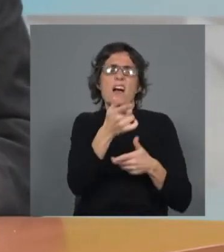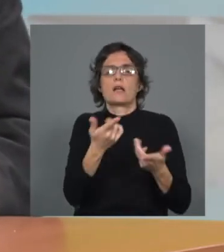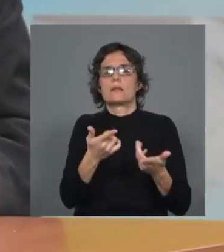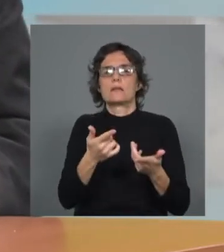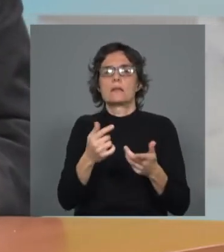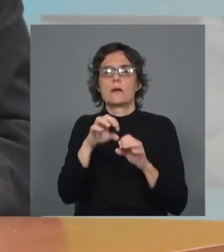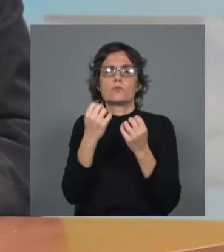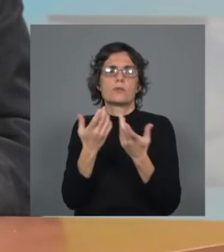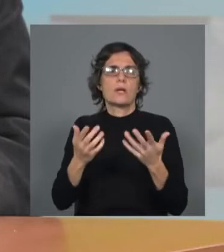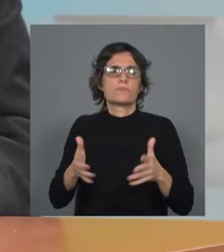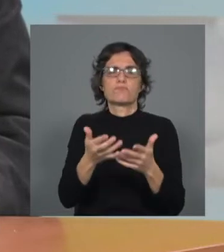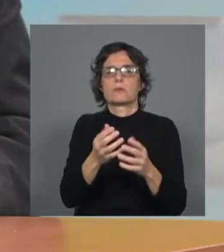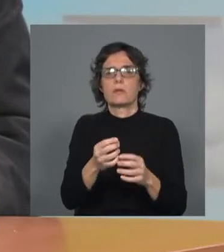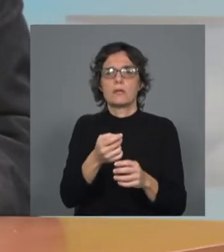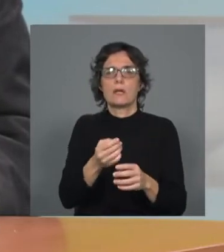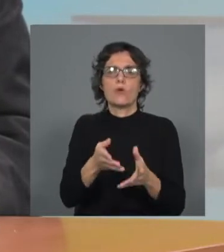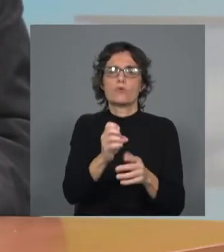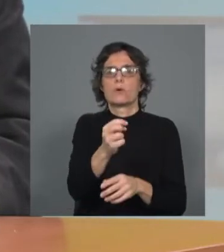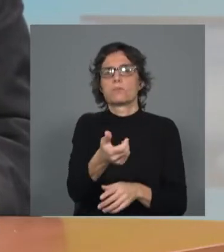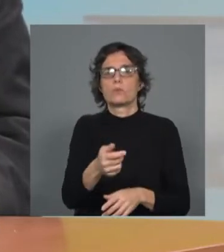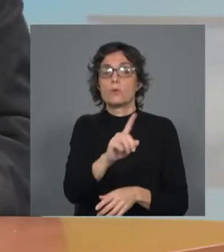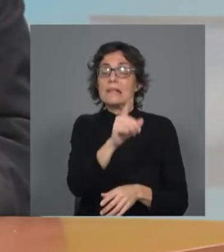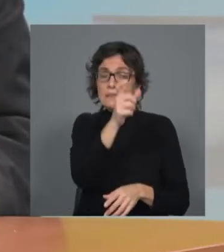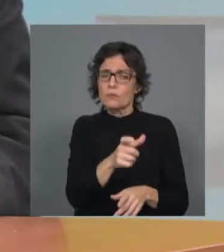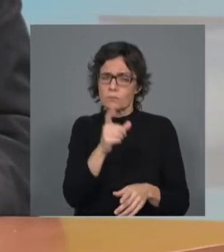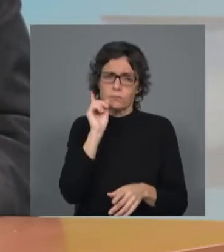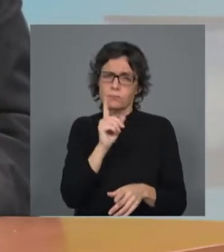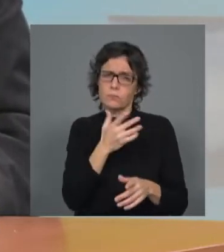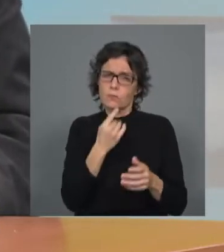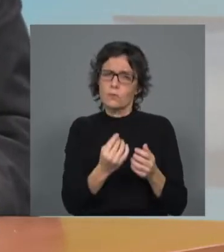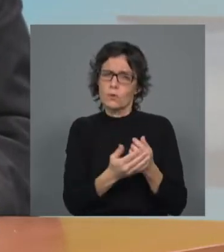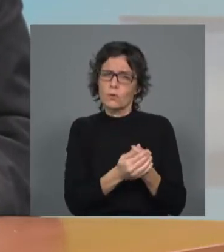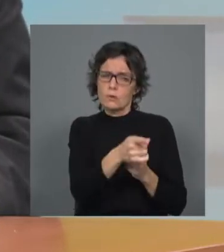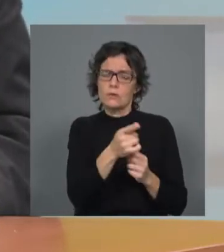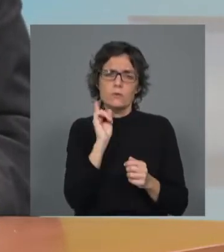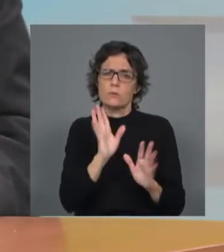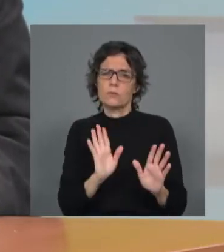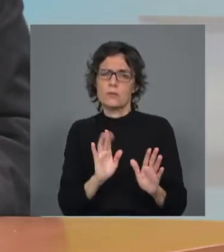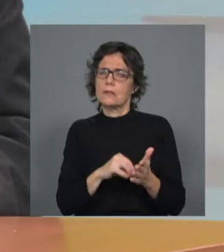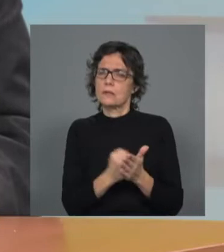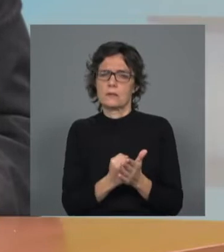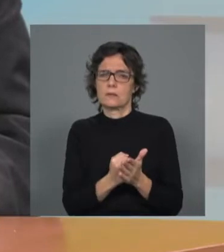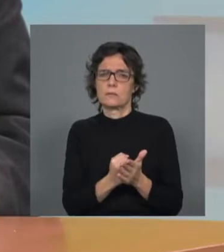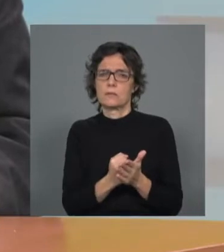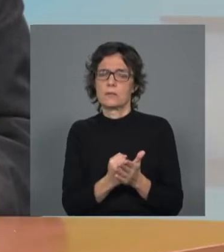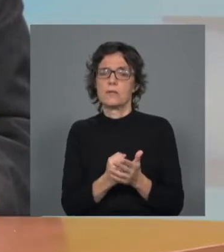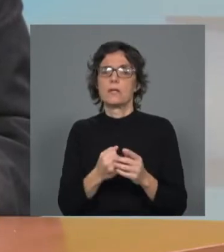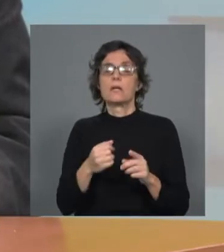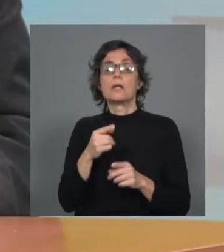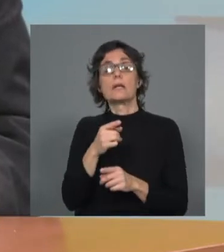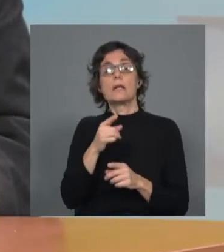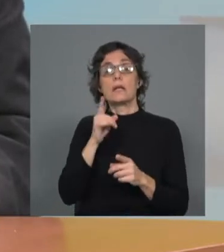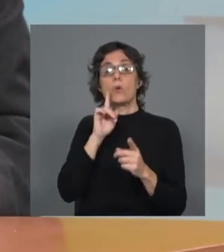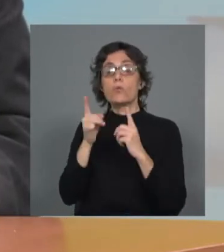idosas ativas nesse sentido, mas é sempre este um aspecto importante. E o diálogo nasce precisamente